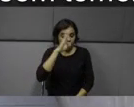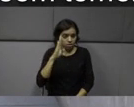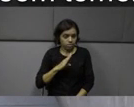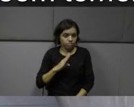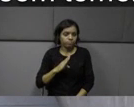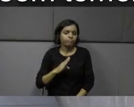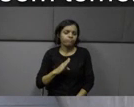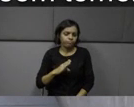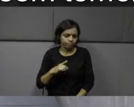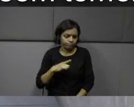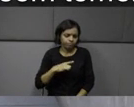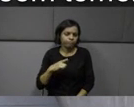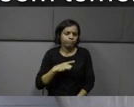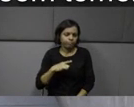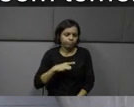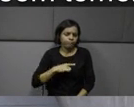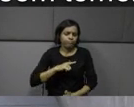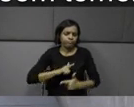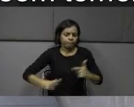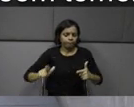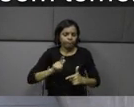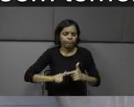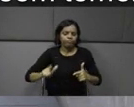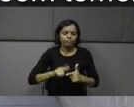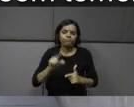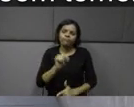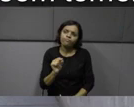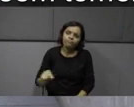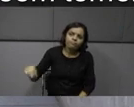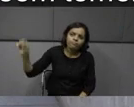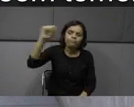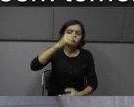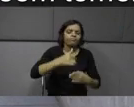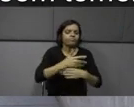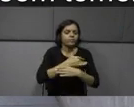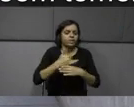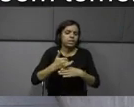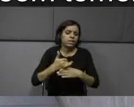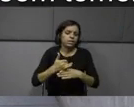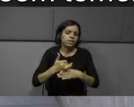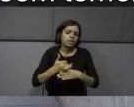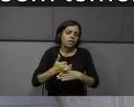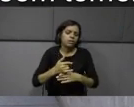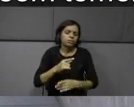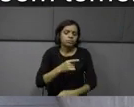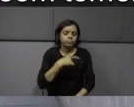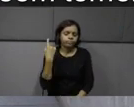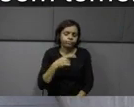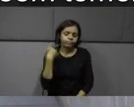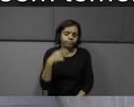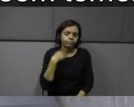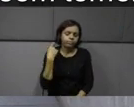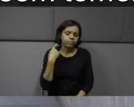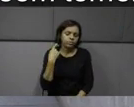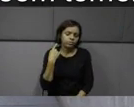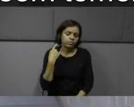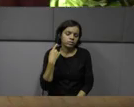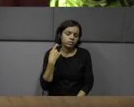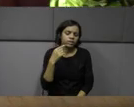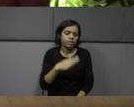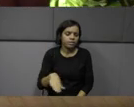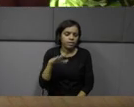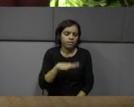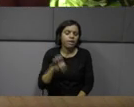primeiras principais cidades do mundo também sofrem que é o maior índice de mortalidade infantil ainda pelo trânsito e acidentes de